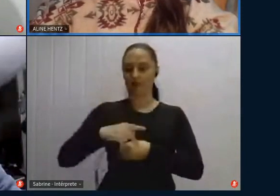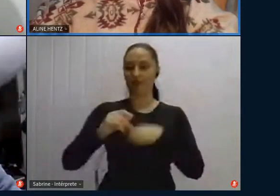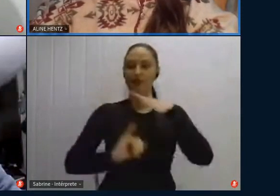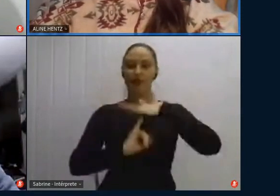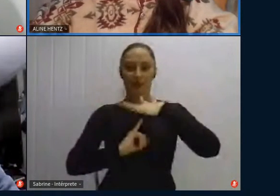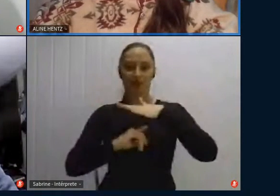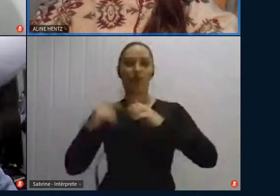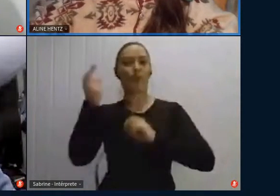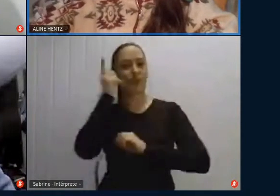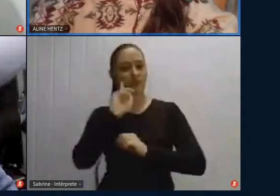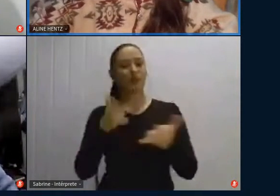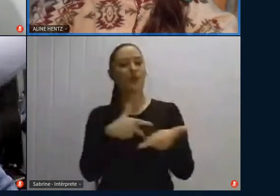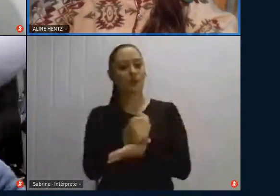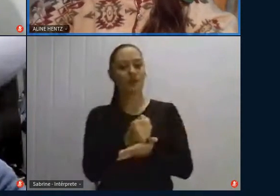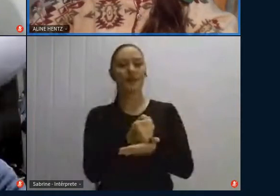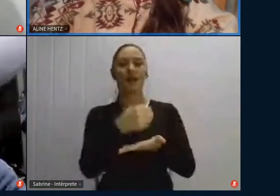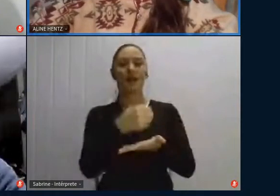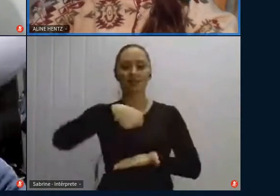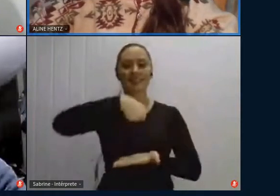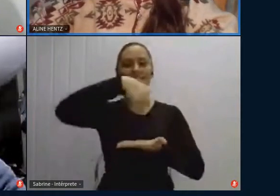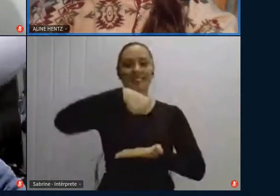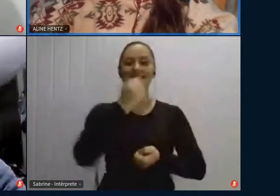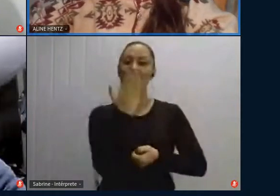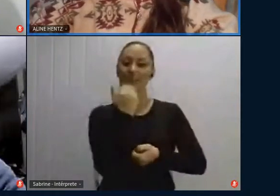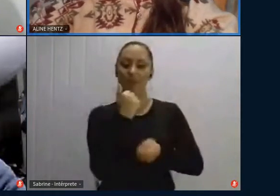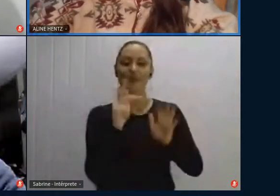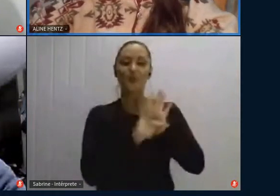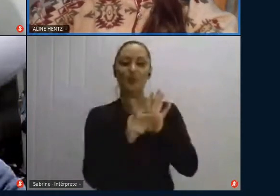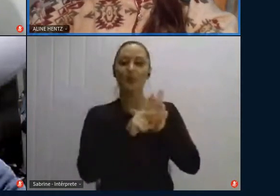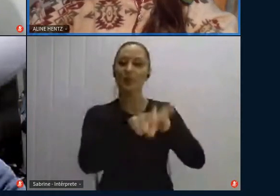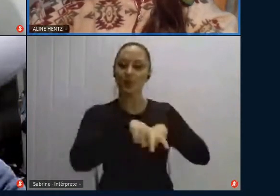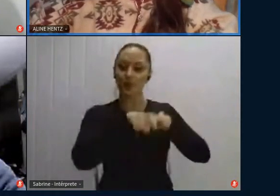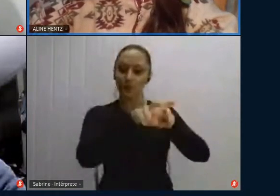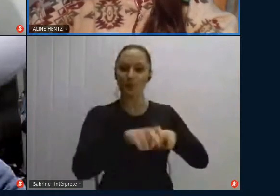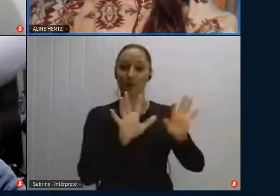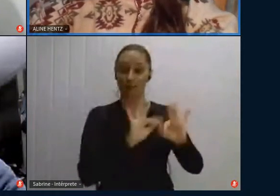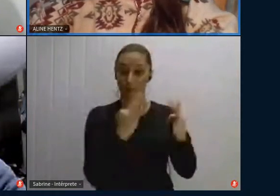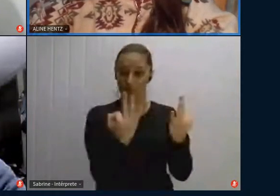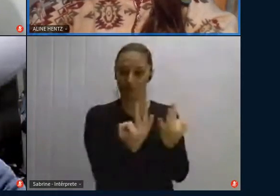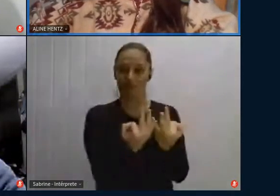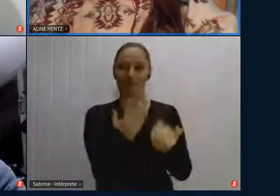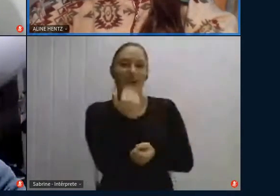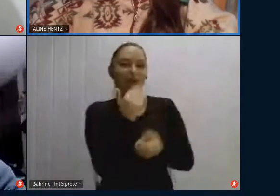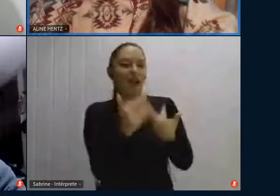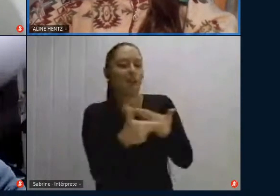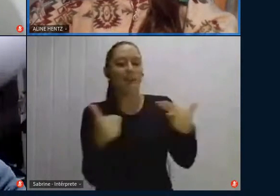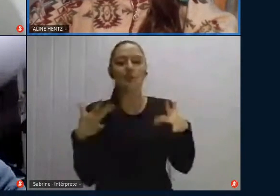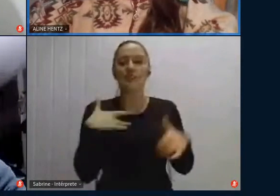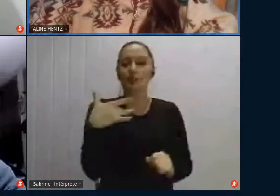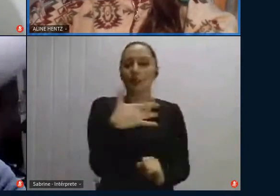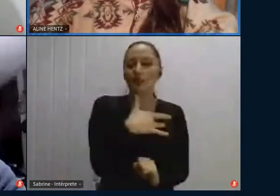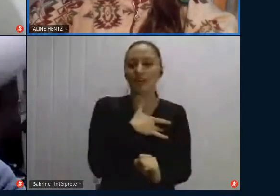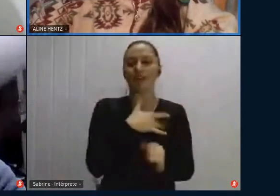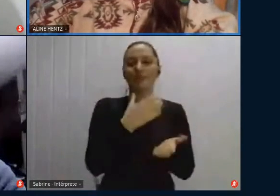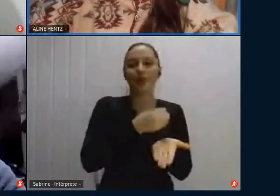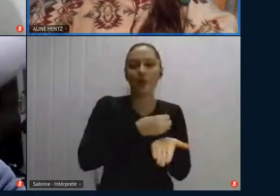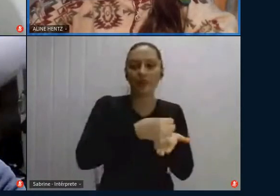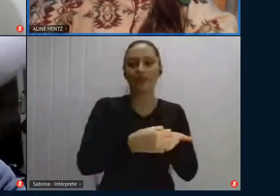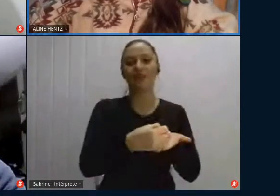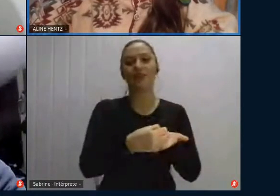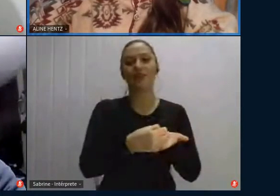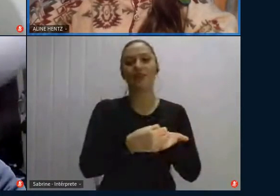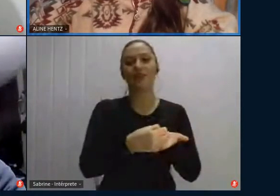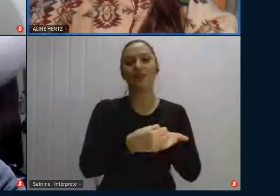cestas básicas da agricultura familiar com alimentos saudáveis, orgânicos, tudo que foi possível conseguimos de